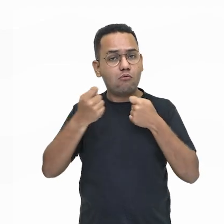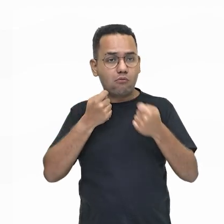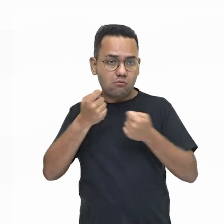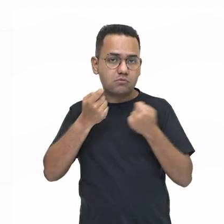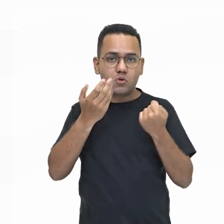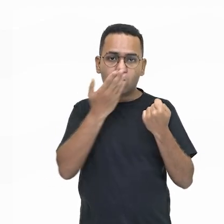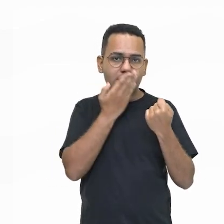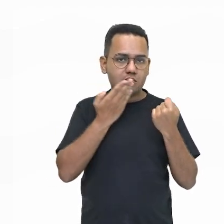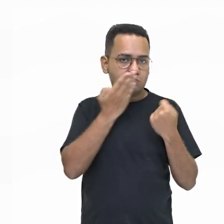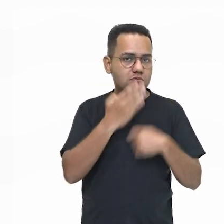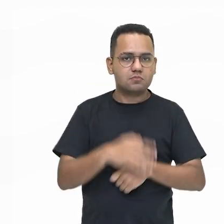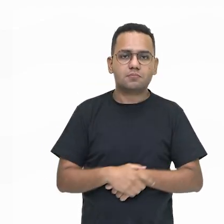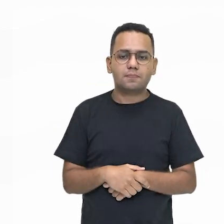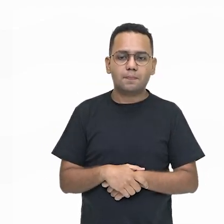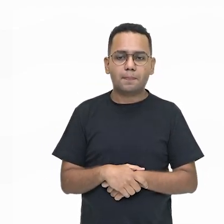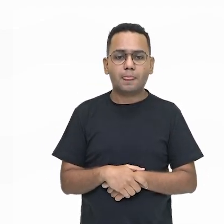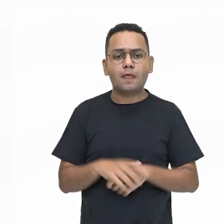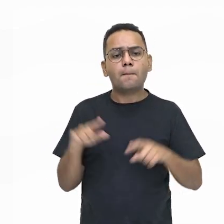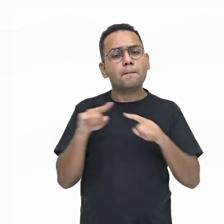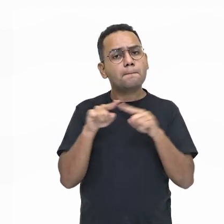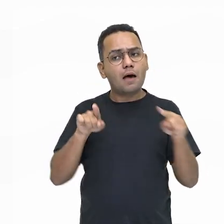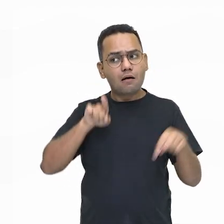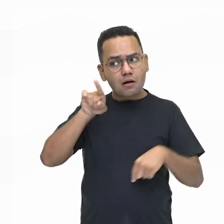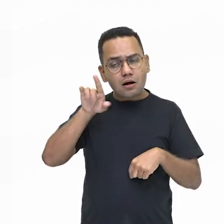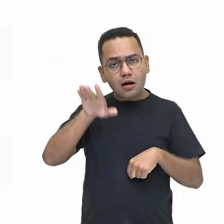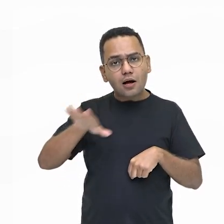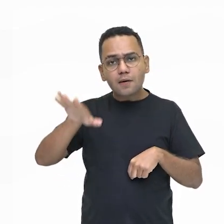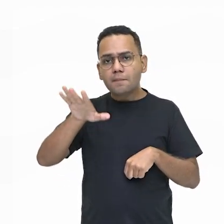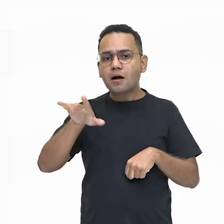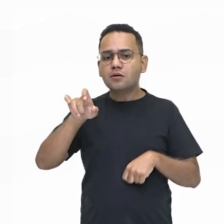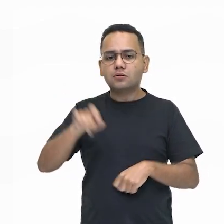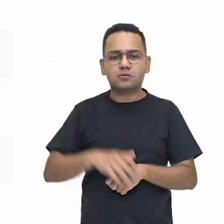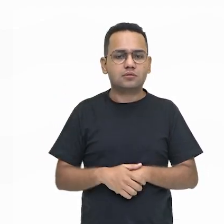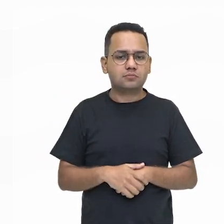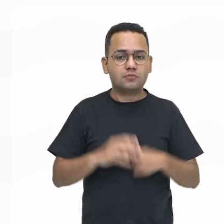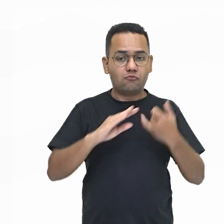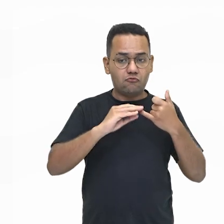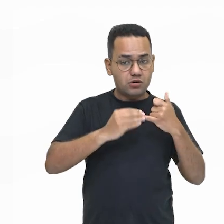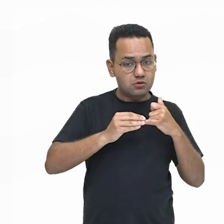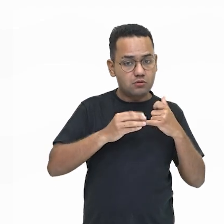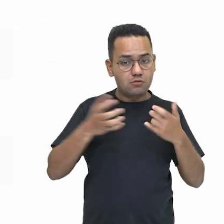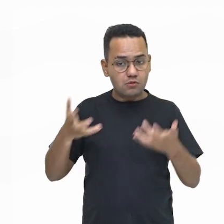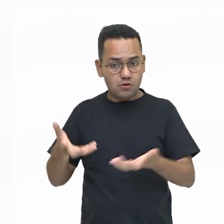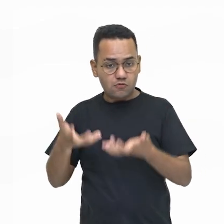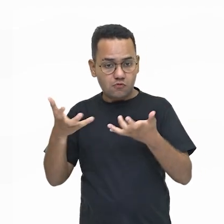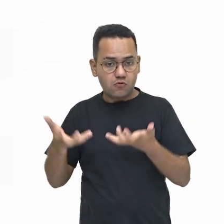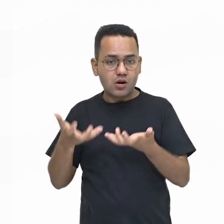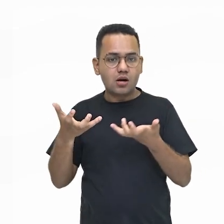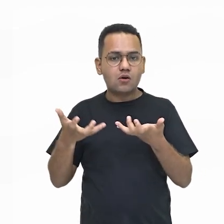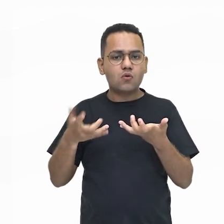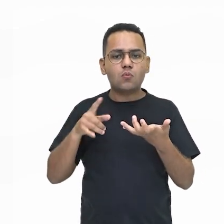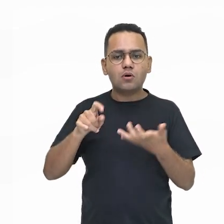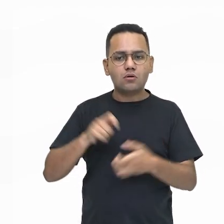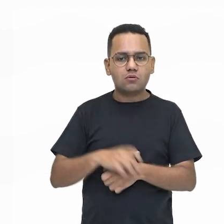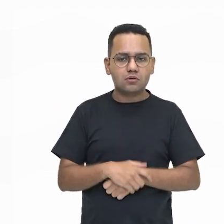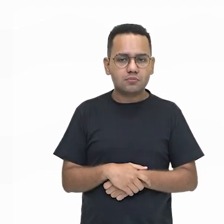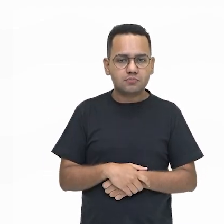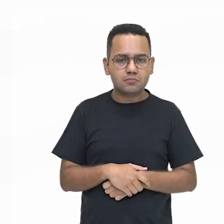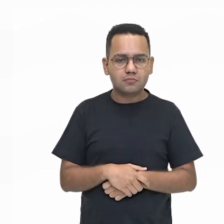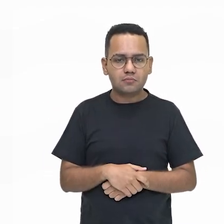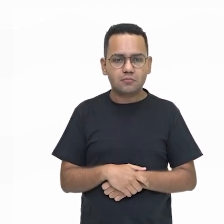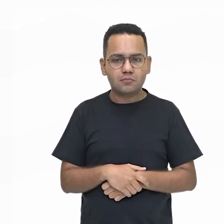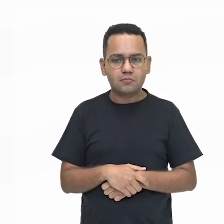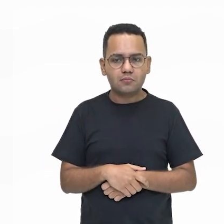glicêmico. Nessa pirâmide, por exemplo, o feijão e os legumes são agrupados com as carnes devido ao alto teor